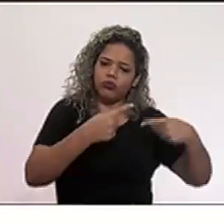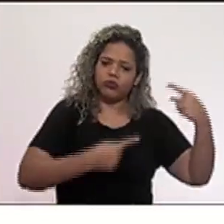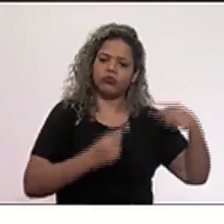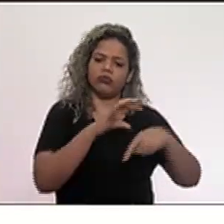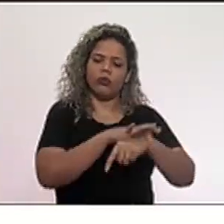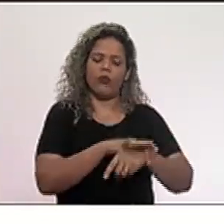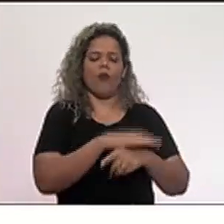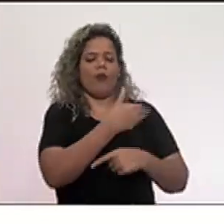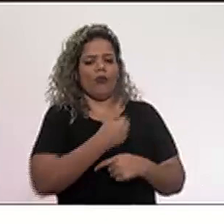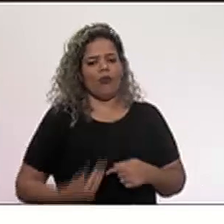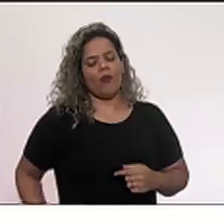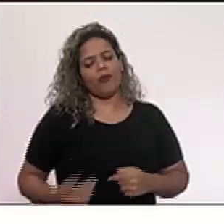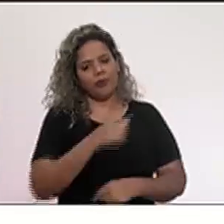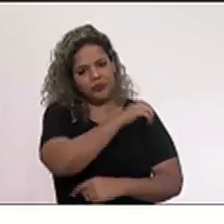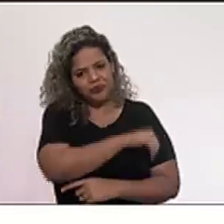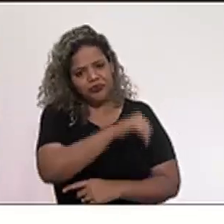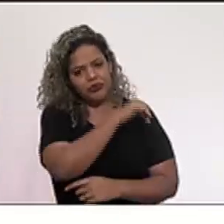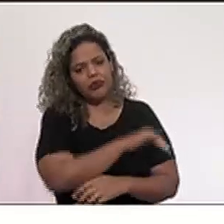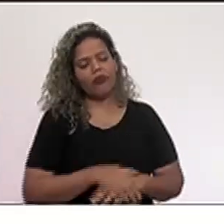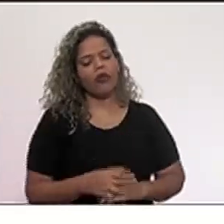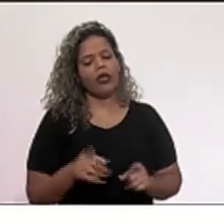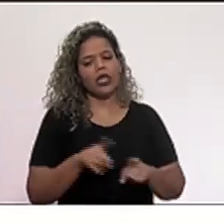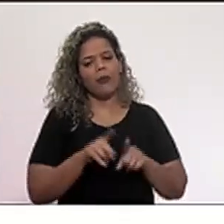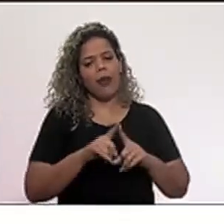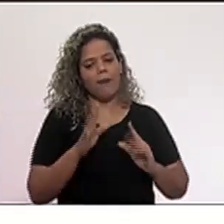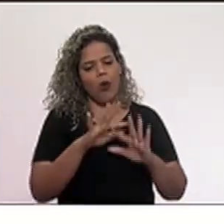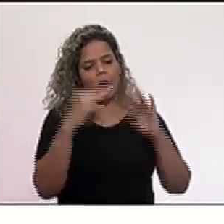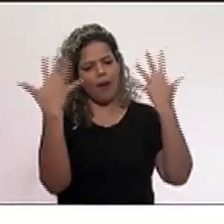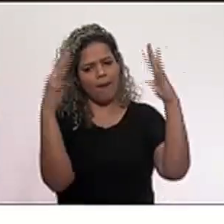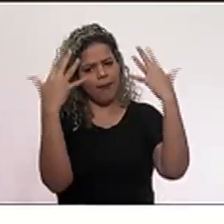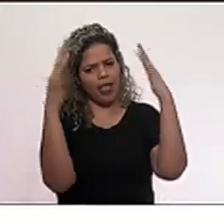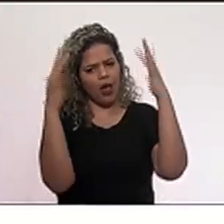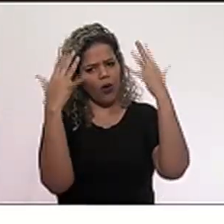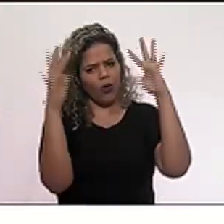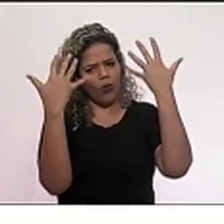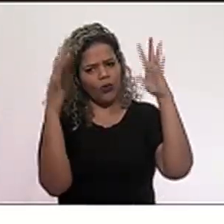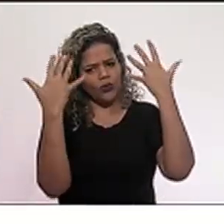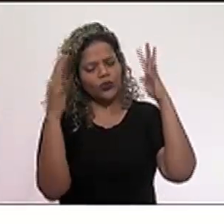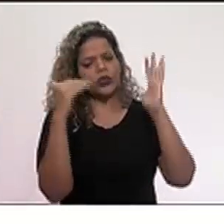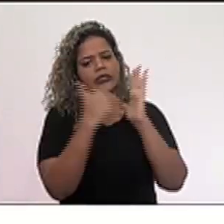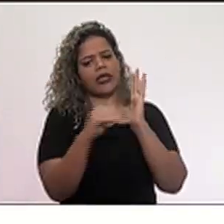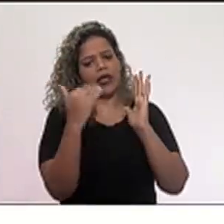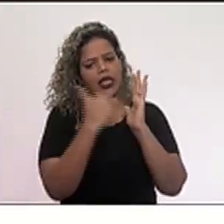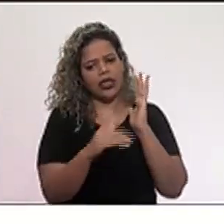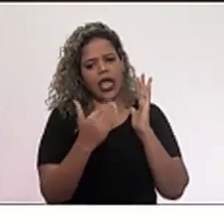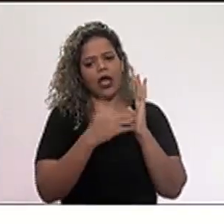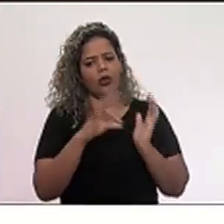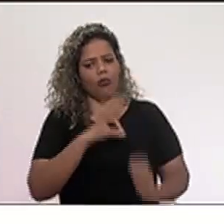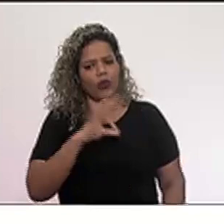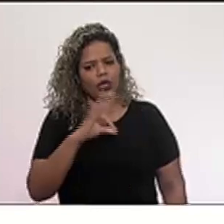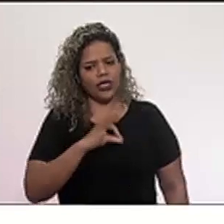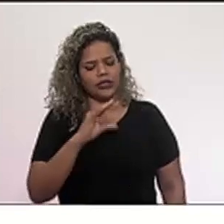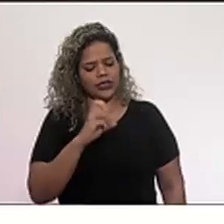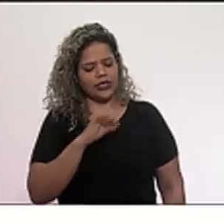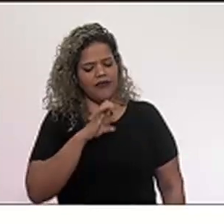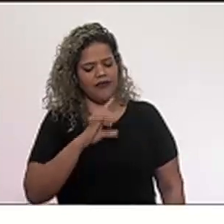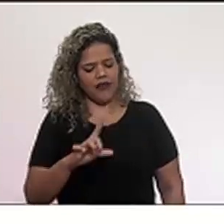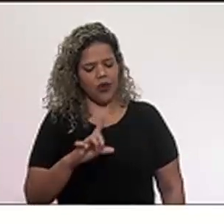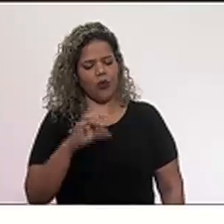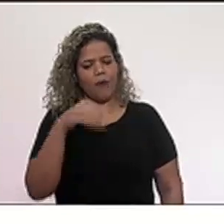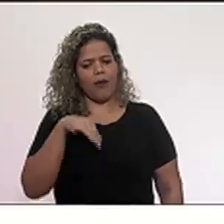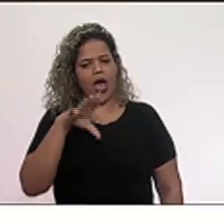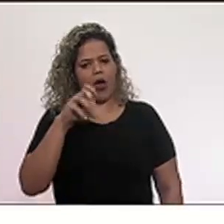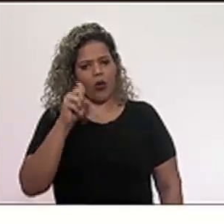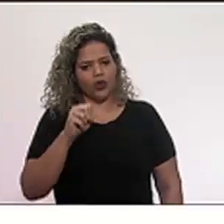pública no Rio de Janeiro, assim como o meu aplauso ao secretário de Polícia Civil, Marcos